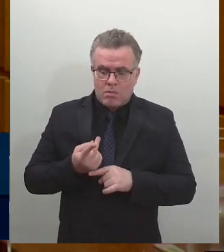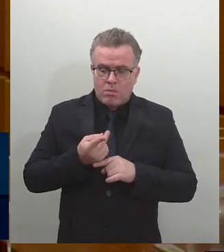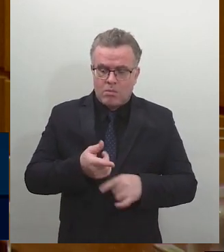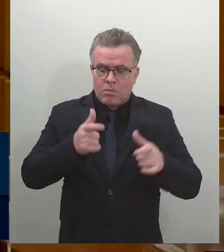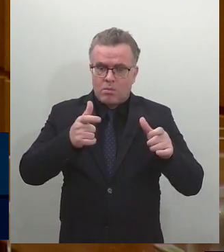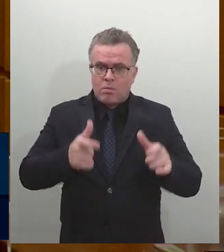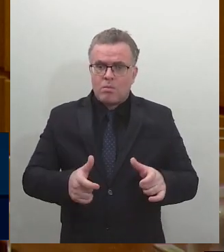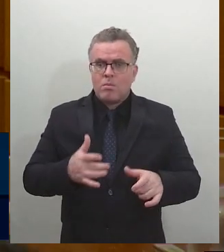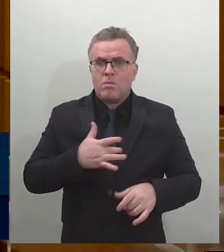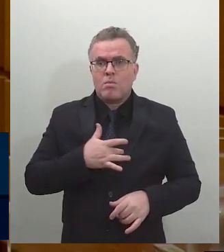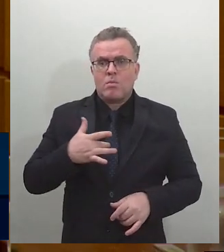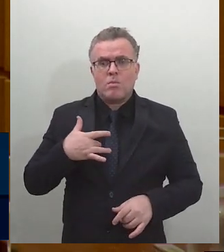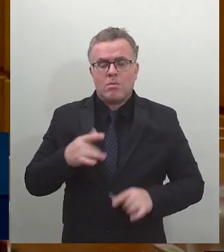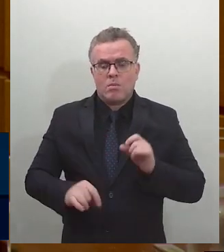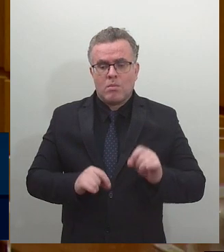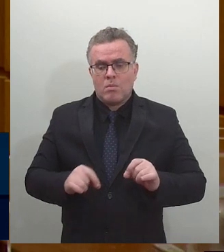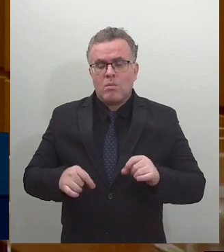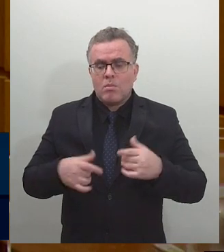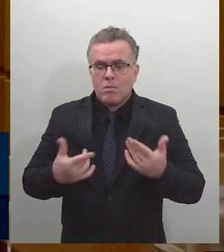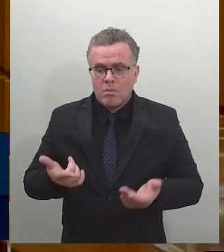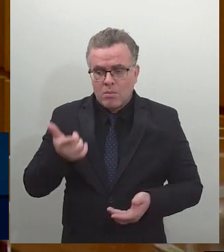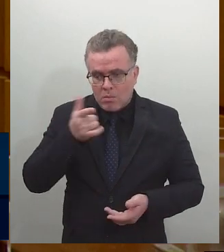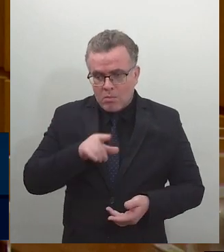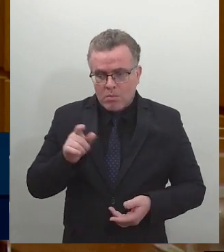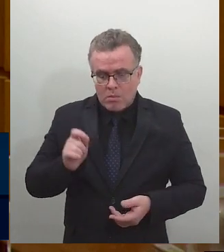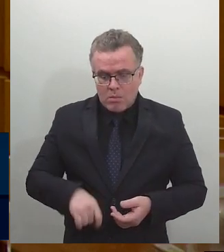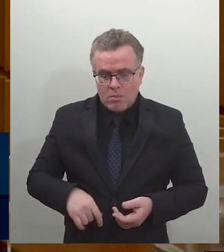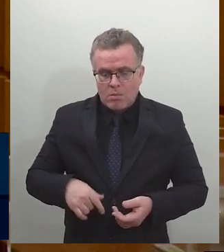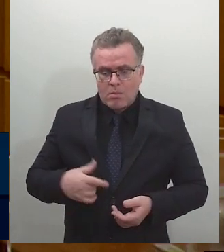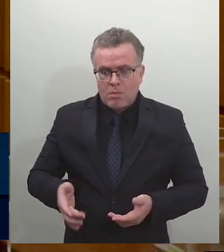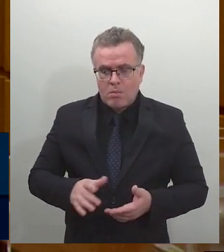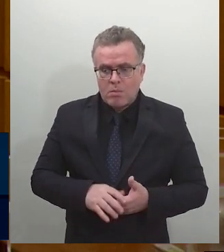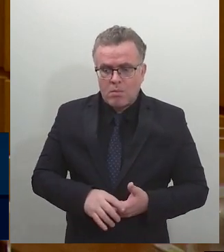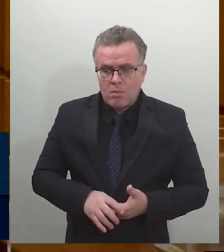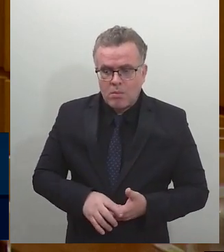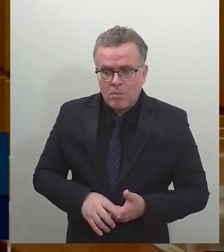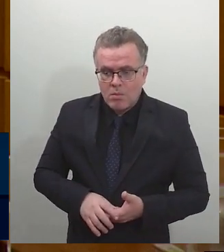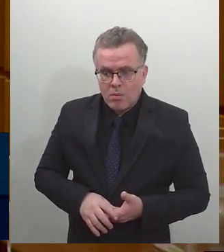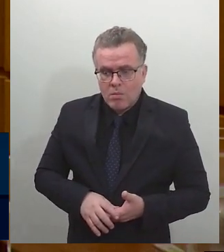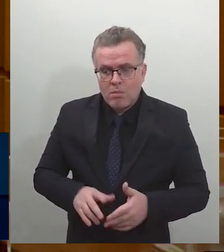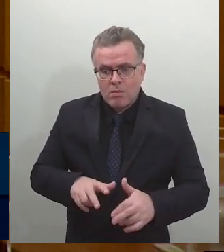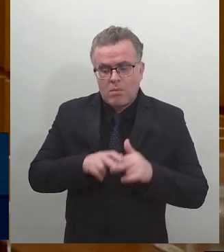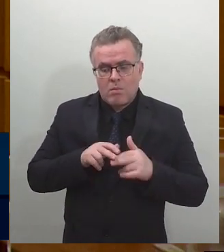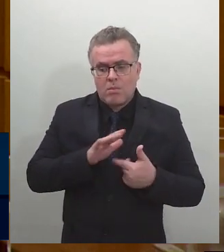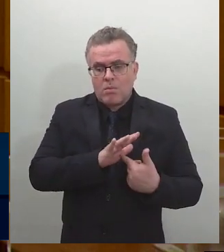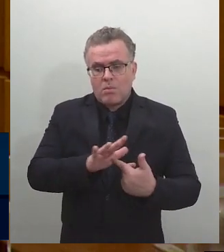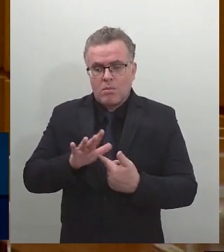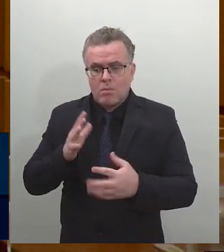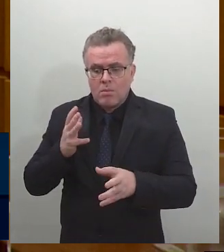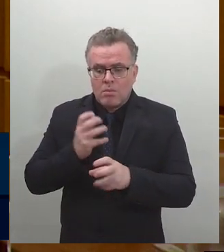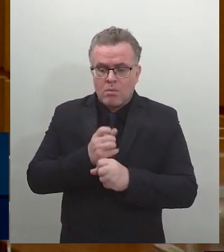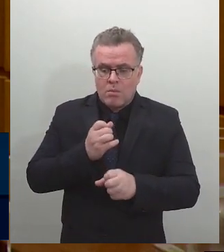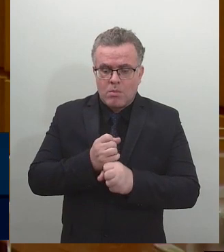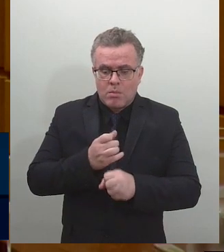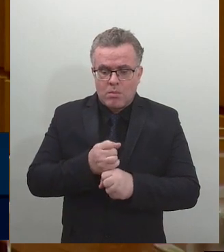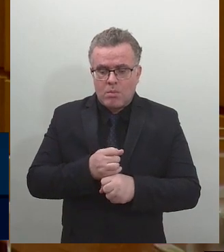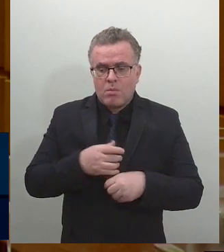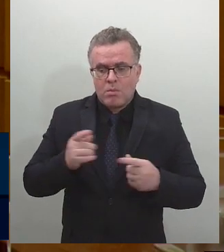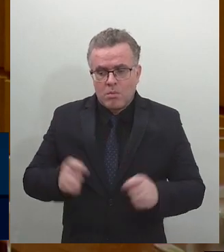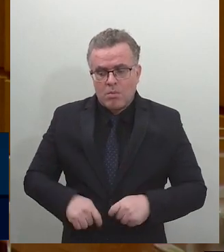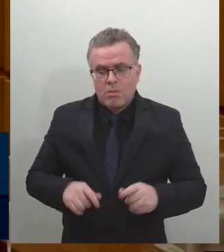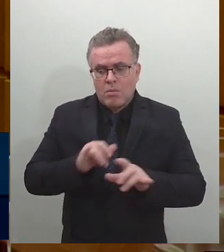o reforço. A gente precisa muito aumentar essa cobertura vacinal, que é uma coisa que eu venho falando ao longo desse último